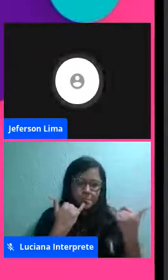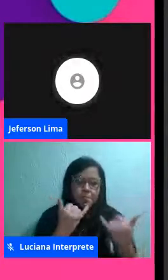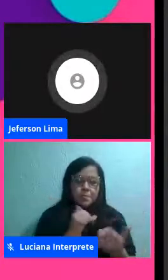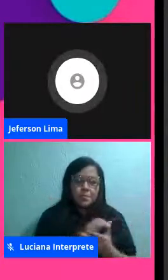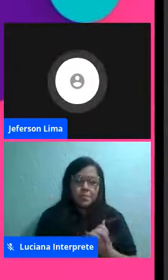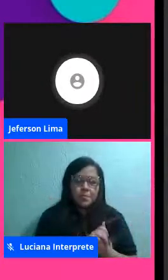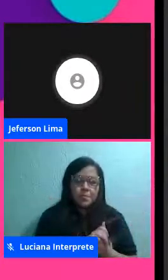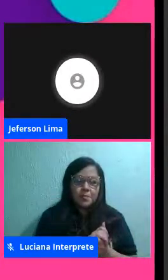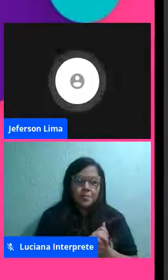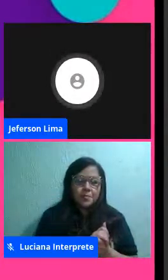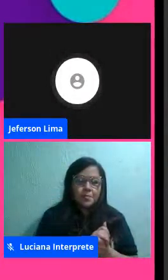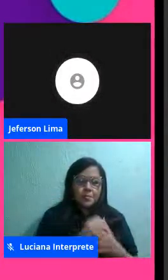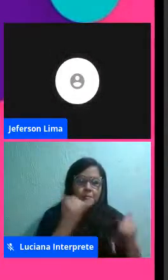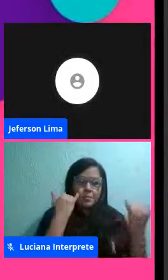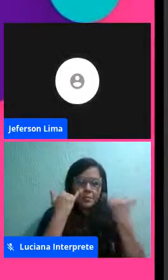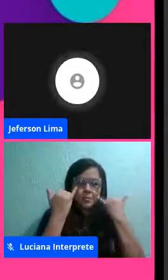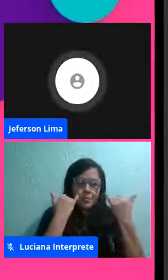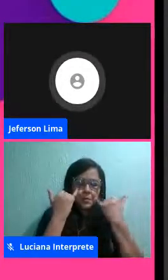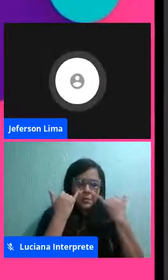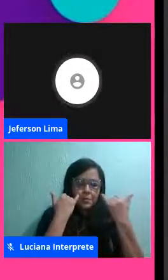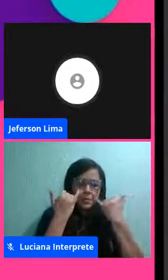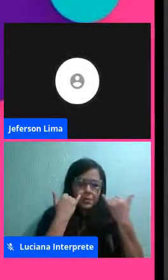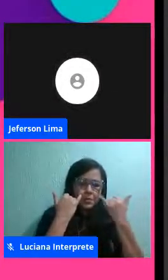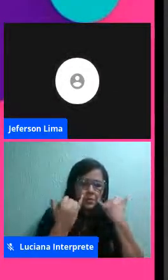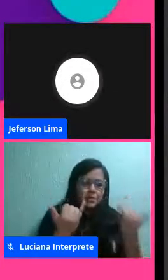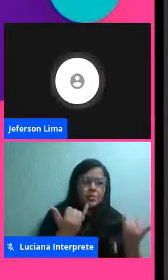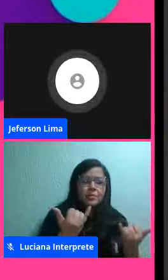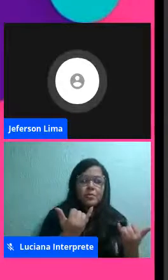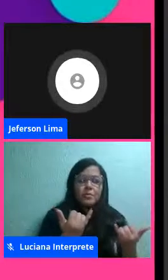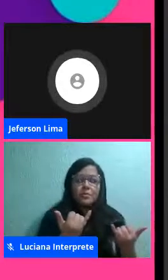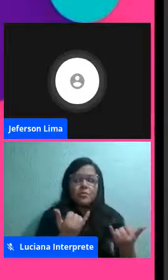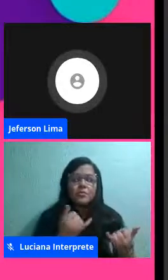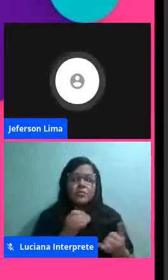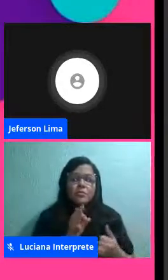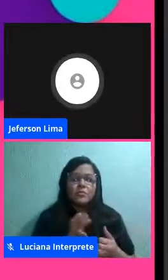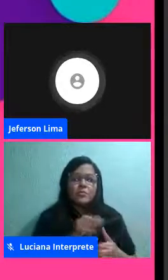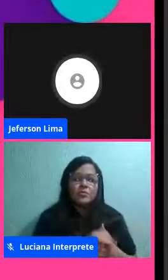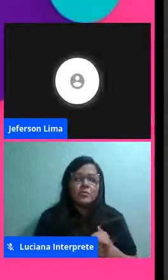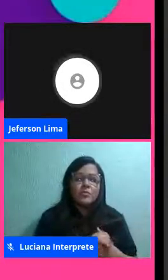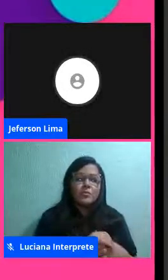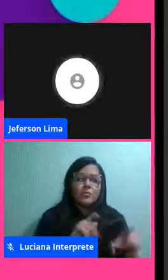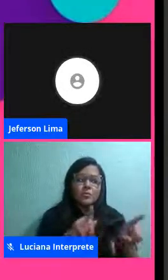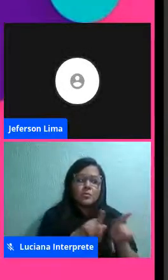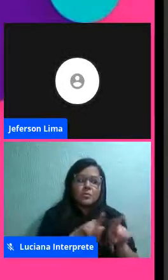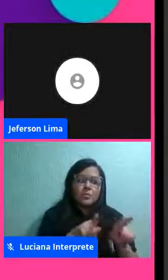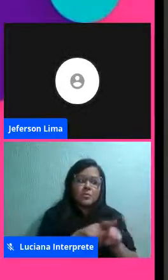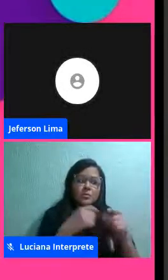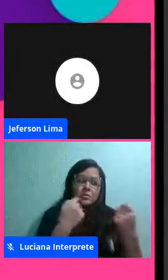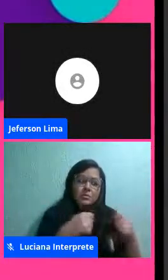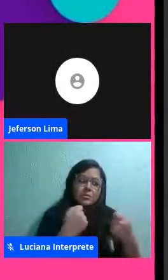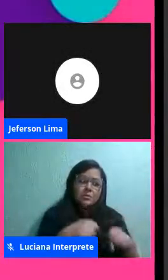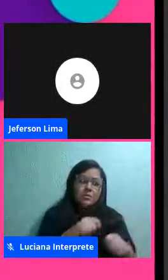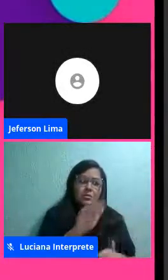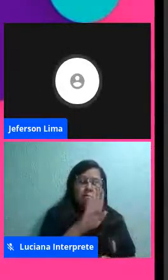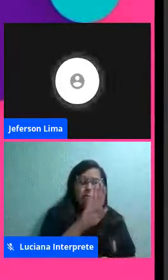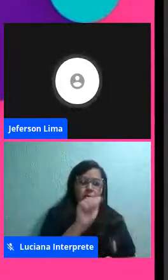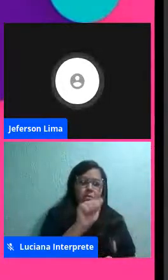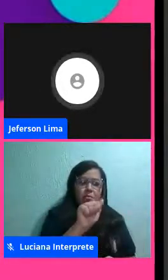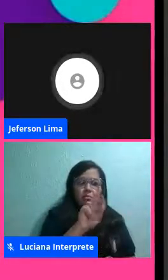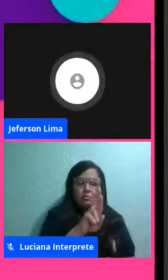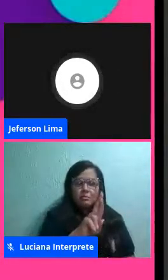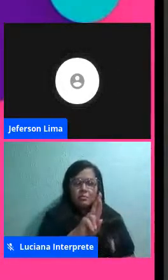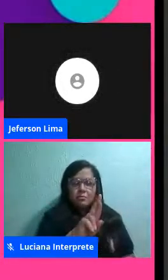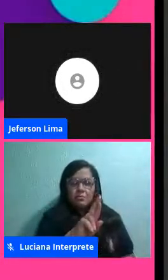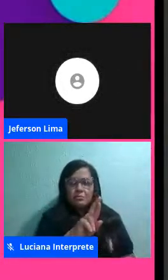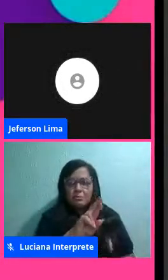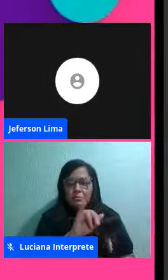Essa aqui de body da requisição. Belezinha. E eu estou sem body pass nesse projeto, né? Então, a gente sempre